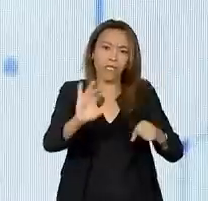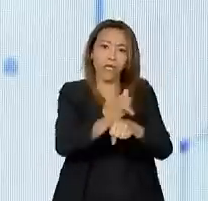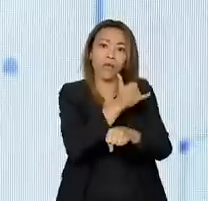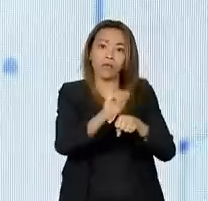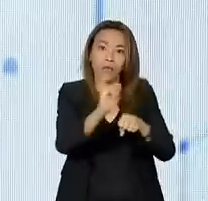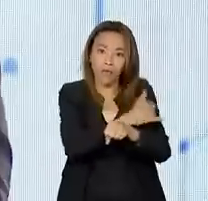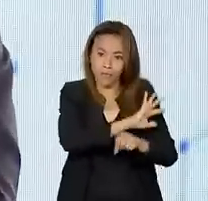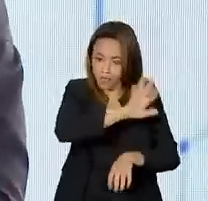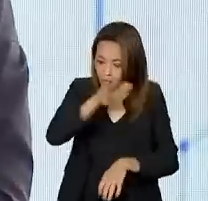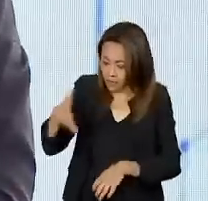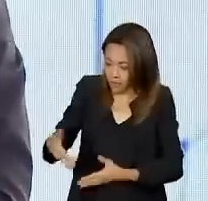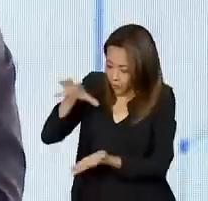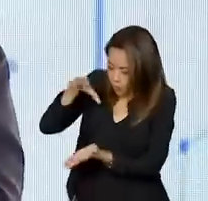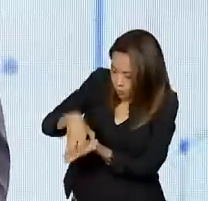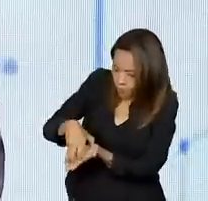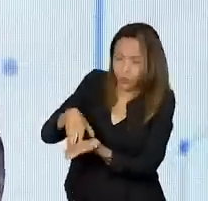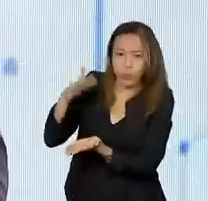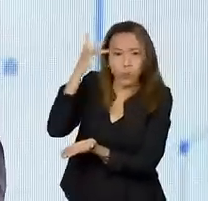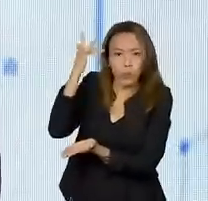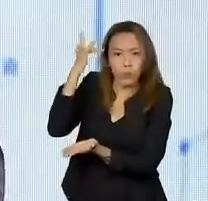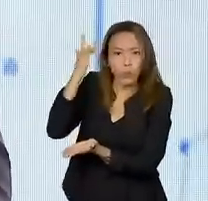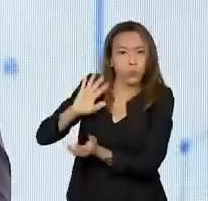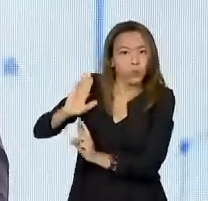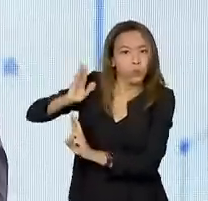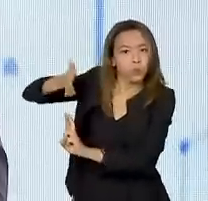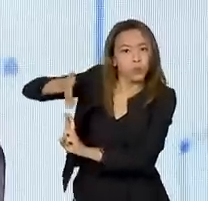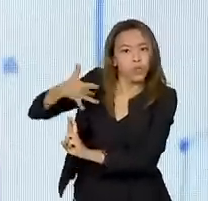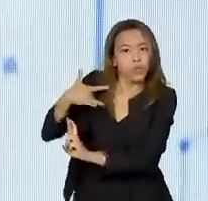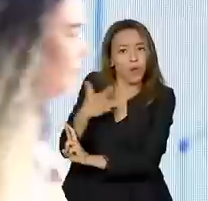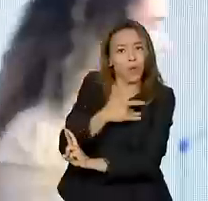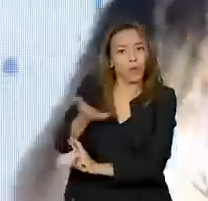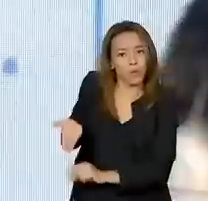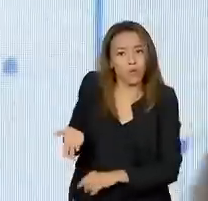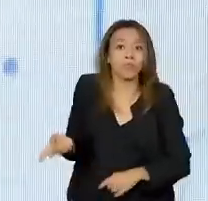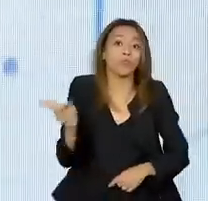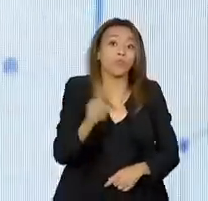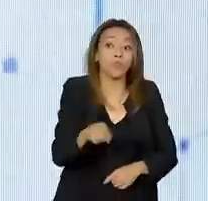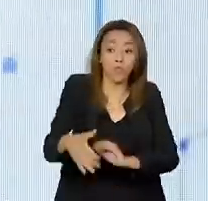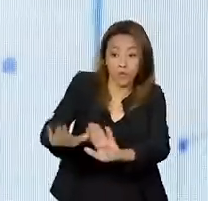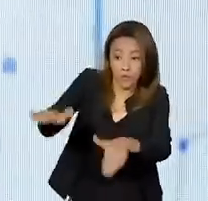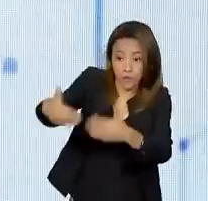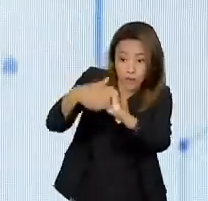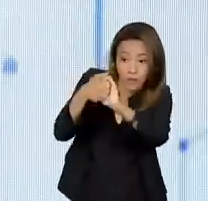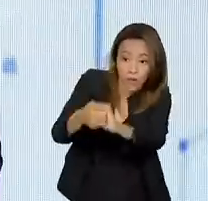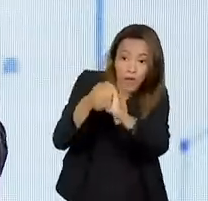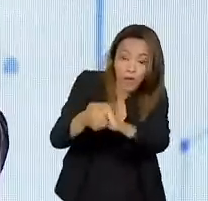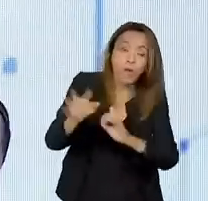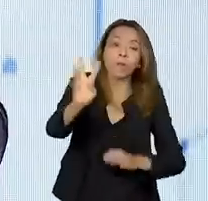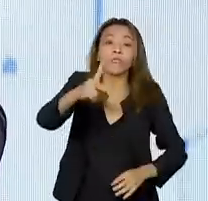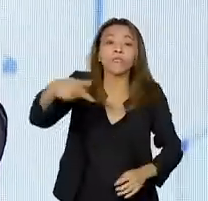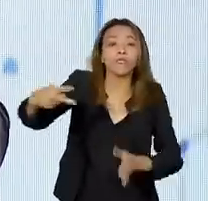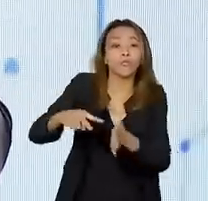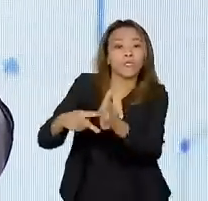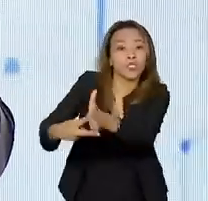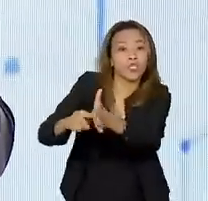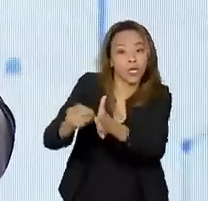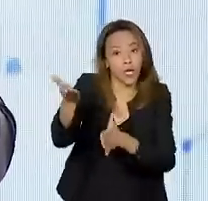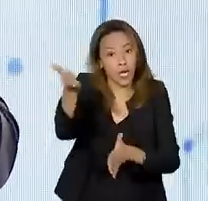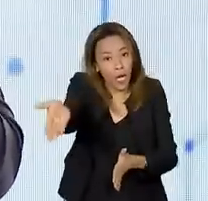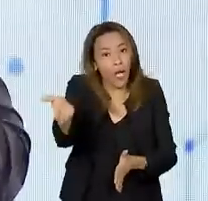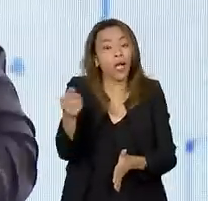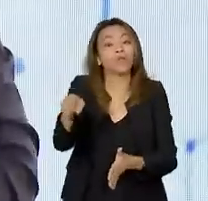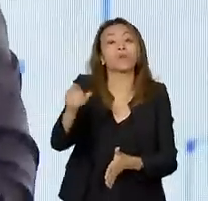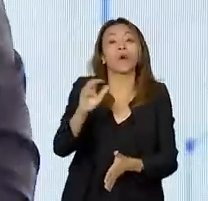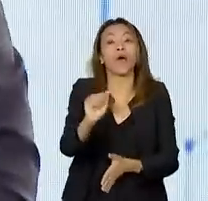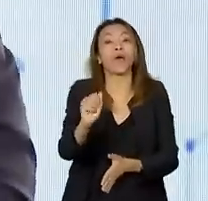Complexo Econômico e Industrial da Saúde. Cumprimento aqui o presidente do meu sindicato, Moisés Celerges, presidente dos sindicatos